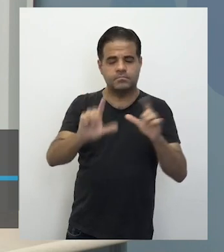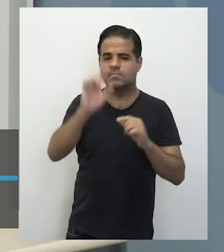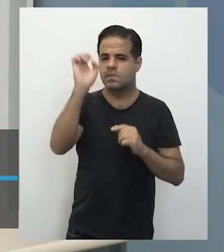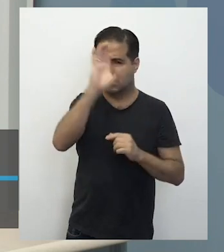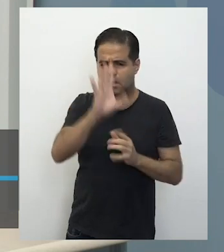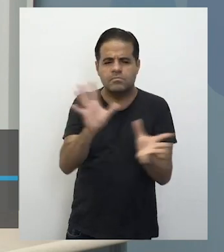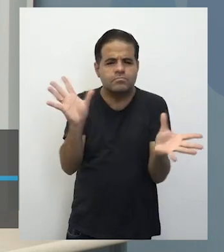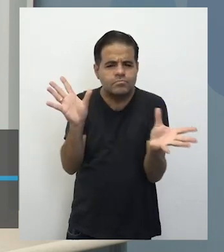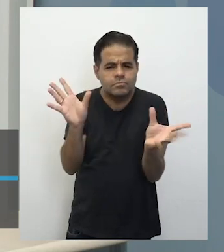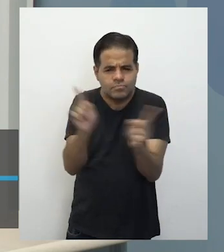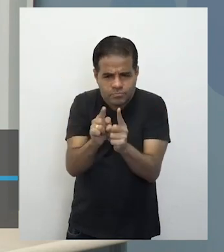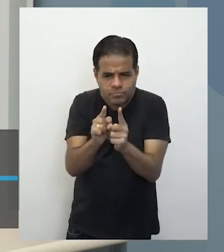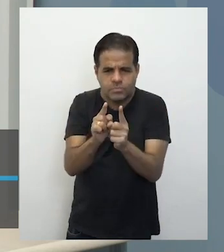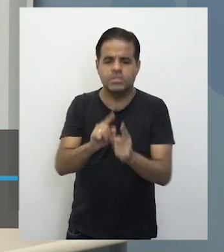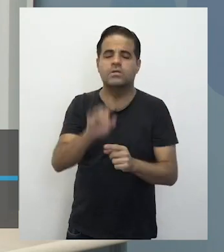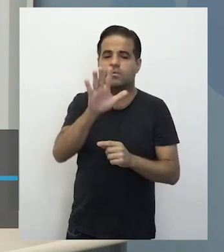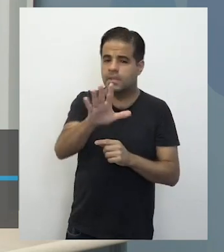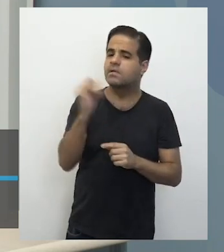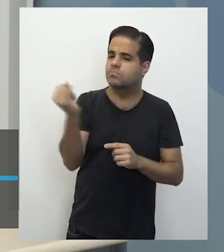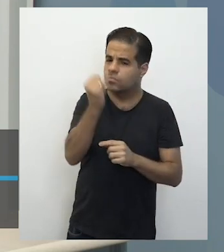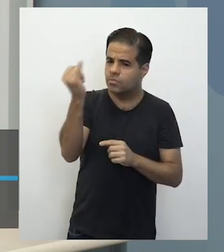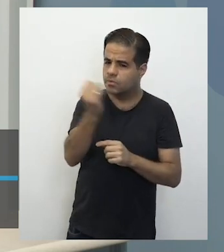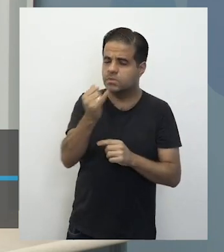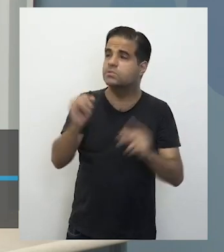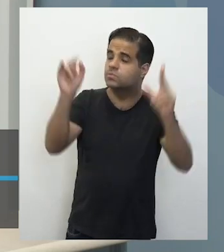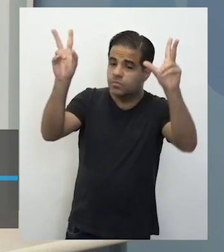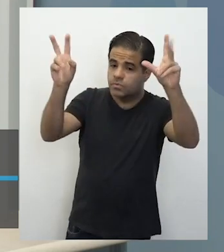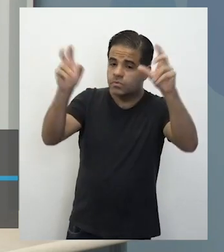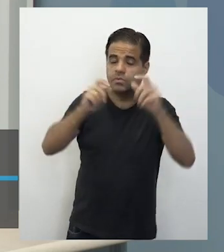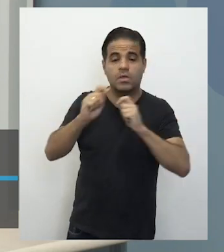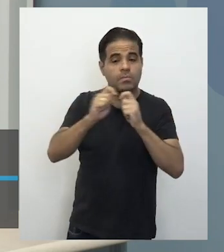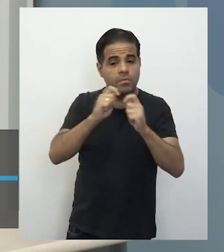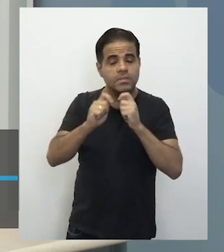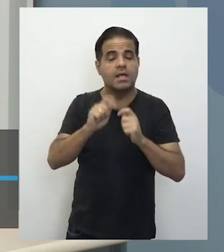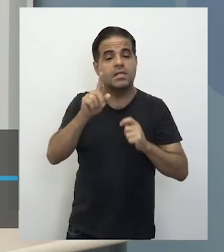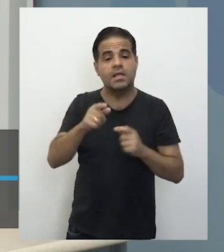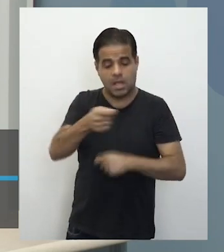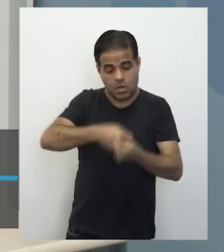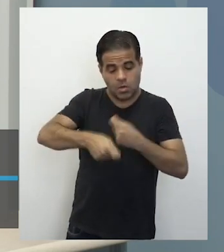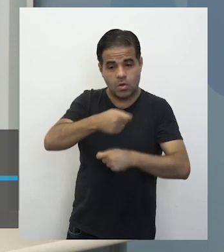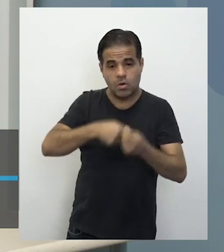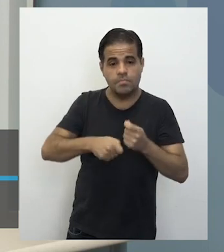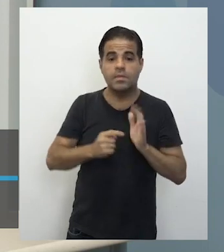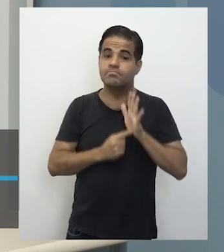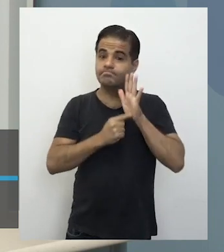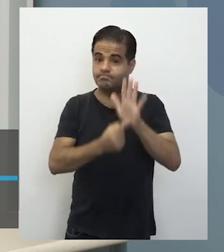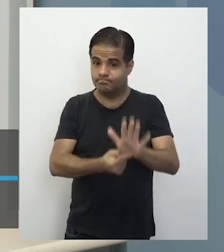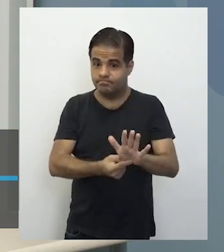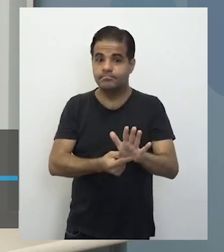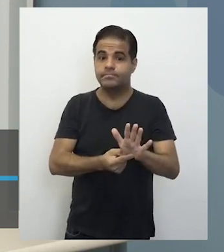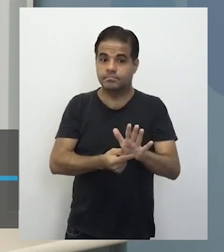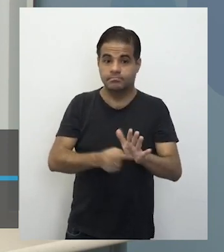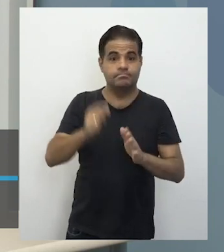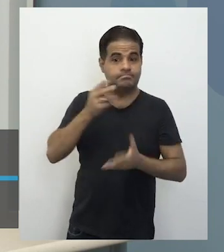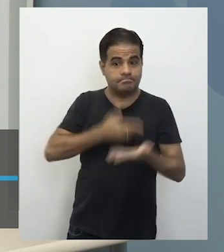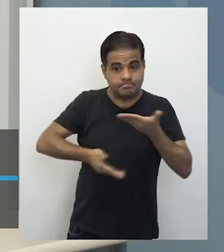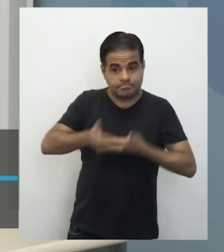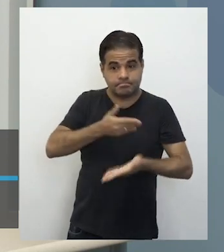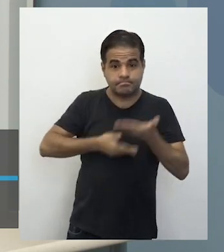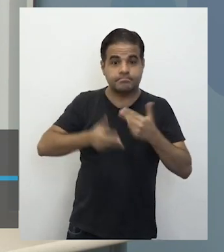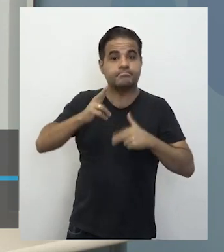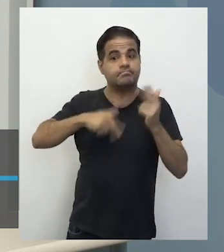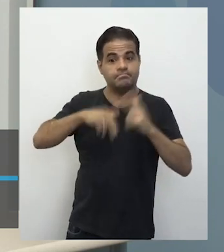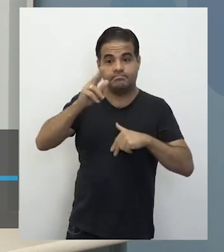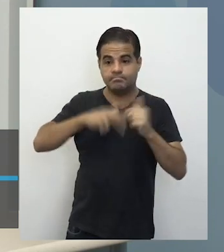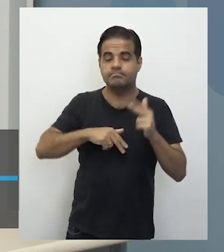bem curtinha, mas ela é importante porque o título da reportagem é Economia mostra sinais de recuperação em